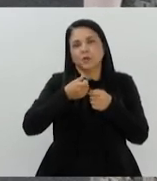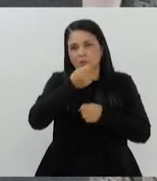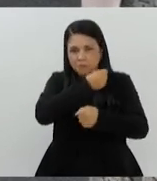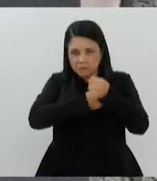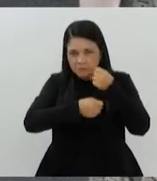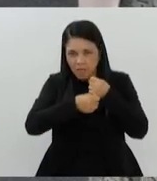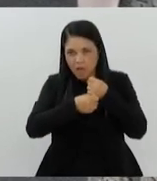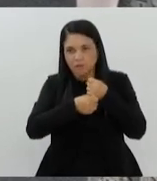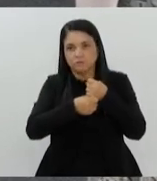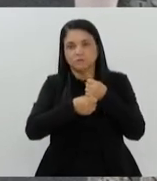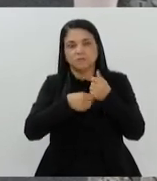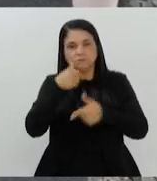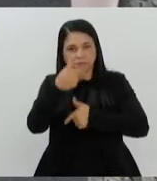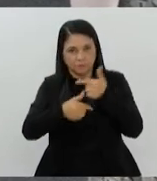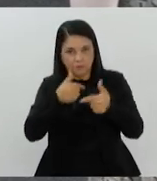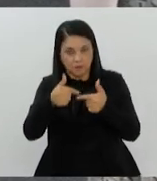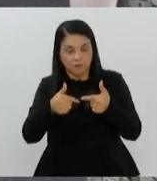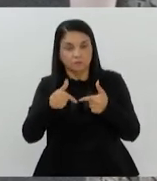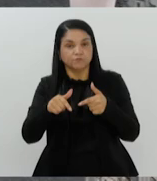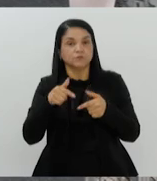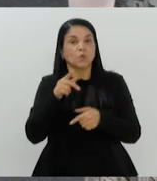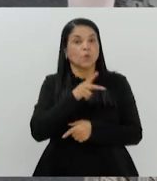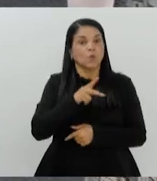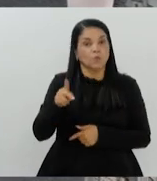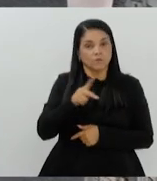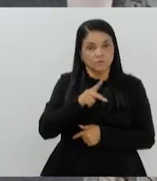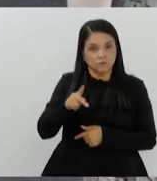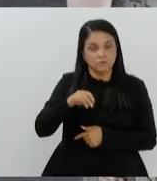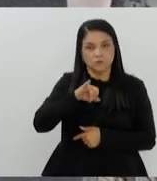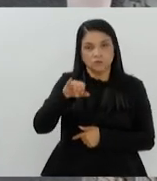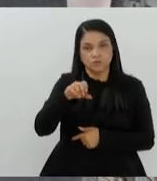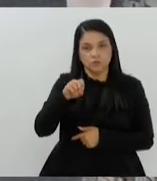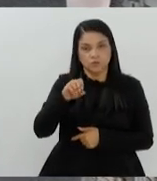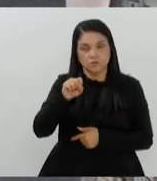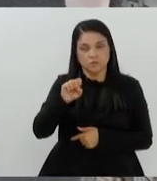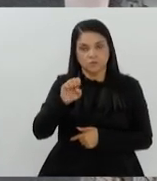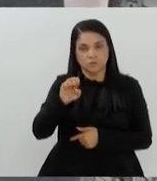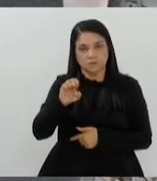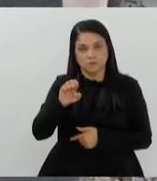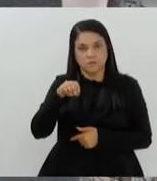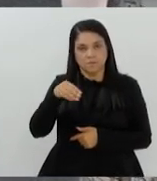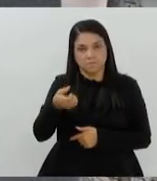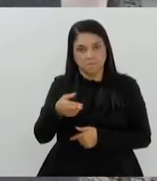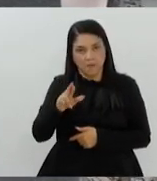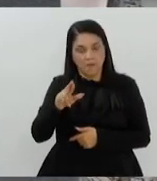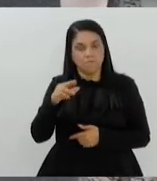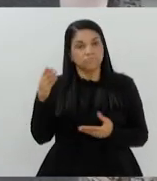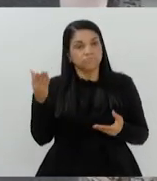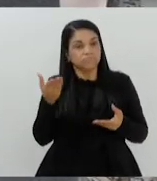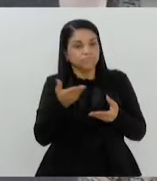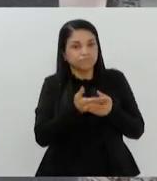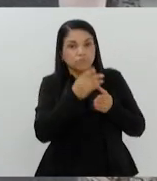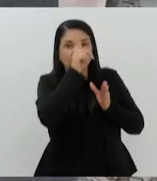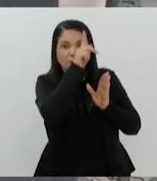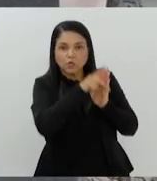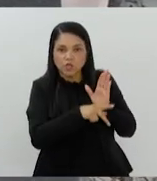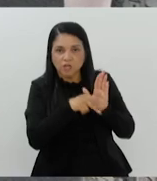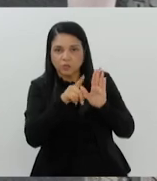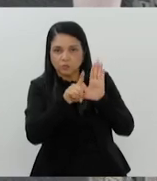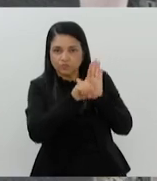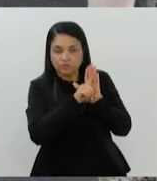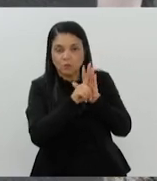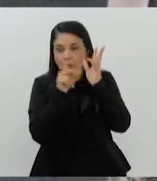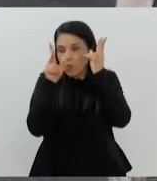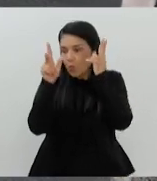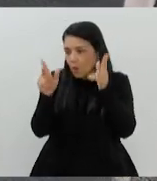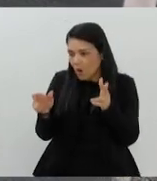o deputado professor Josemar quanto eu protocolamos dois projetos idênticos. O dele